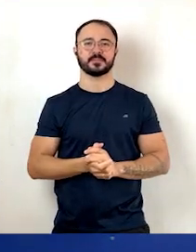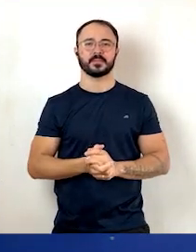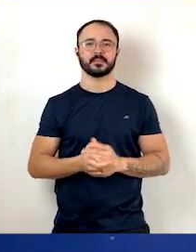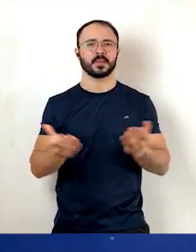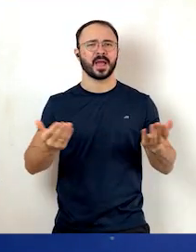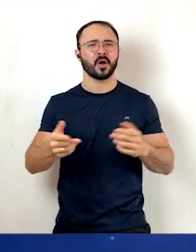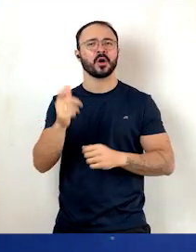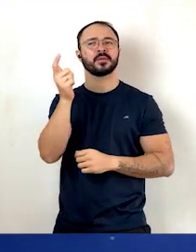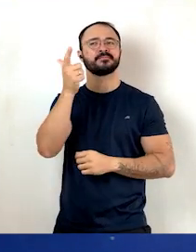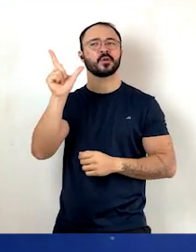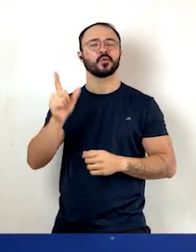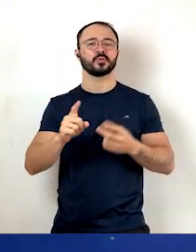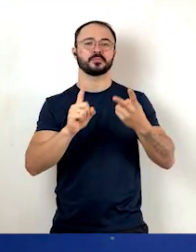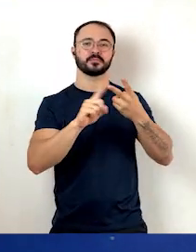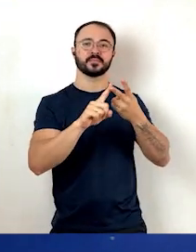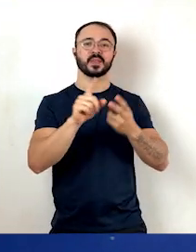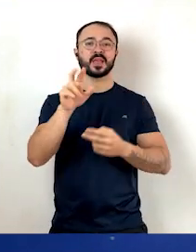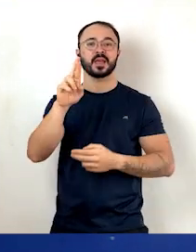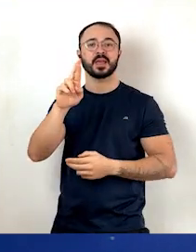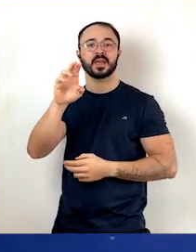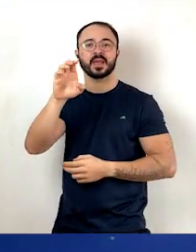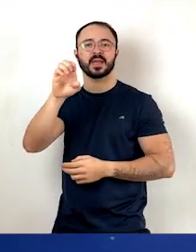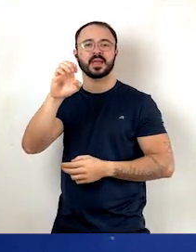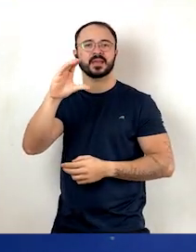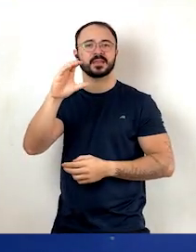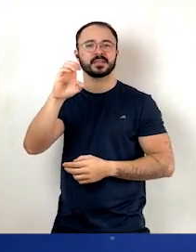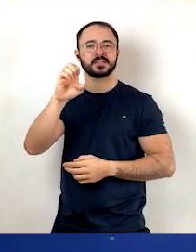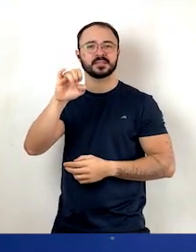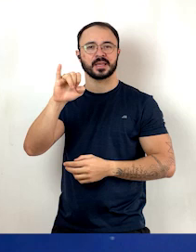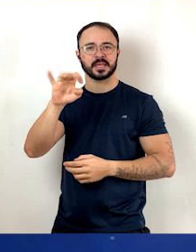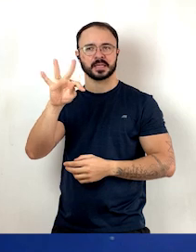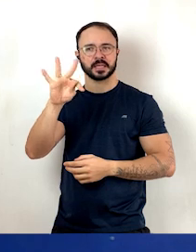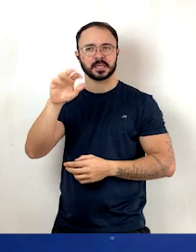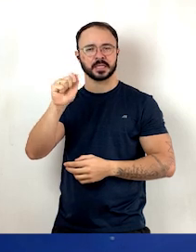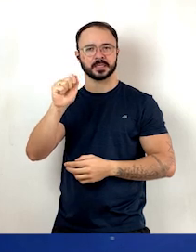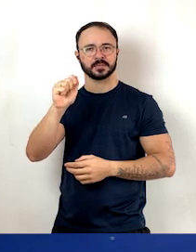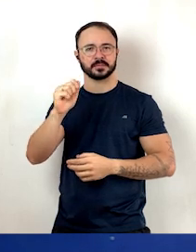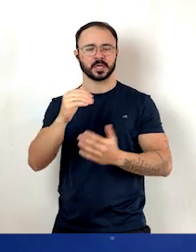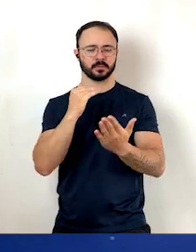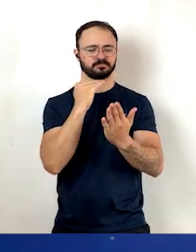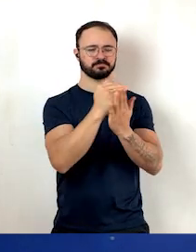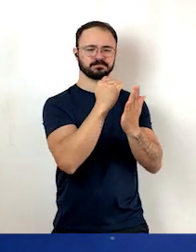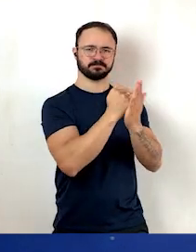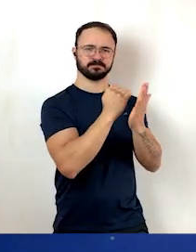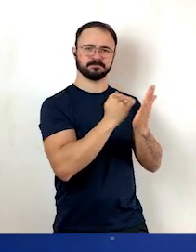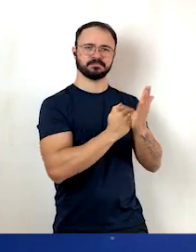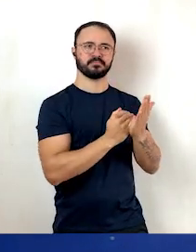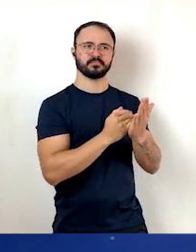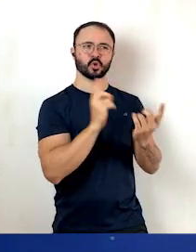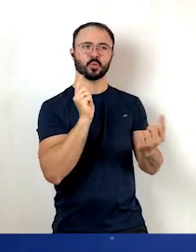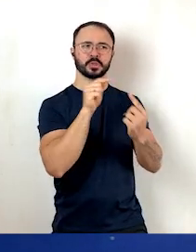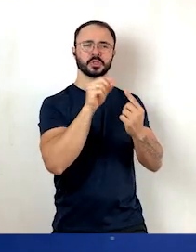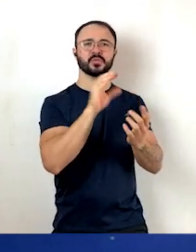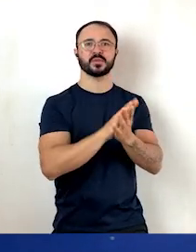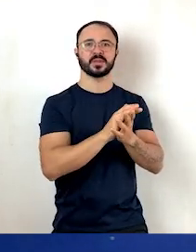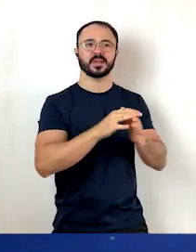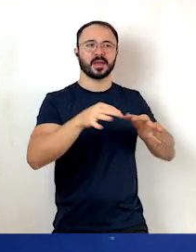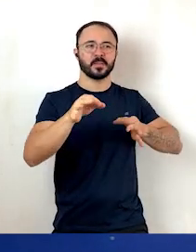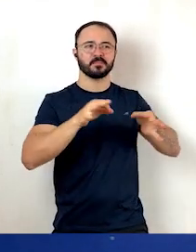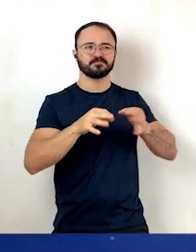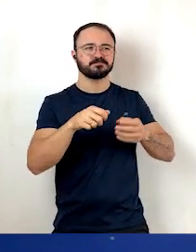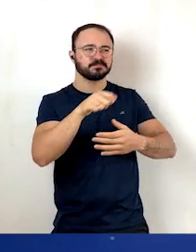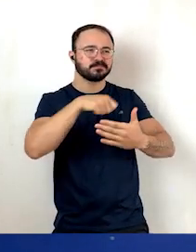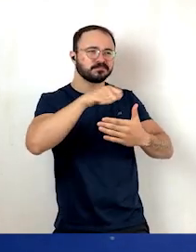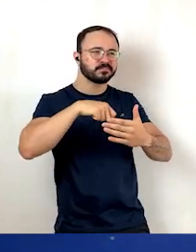Vamos para o próximo gênero textual a receita o objetivo da receita é preparar algum